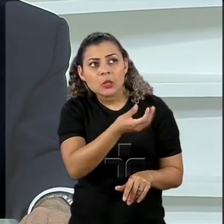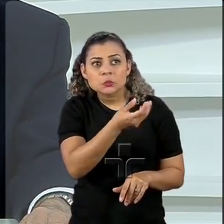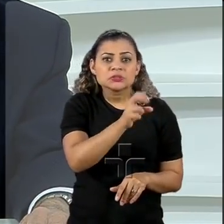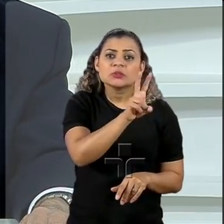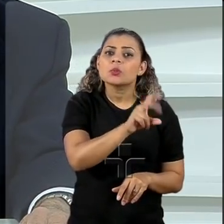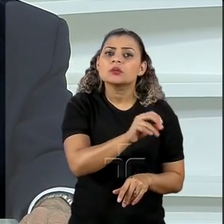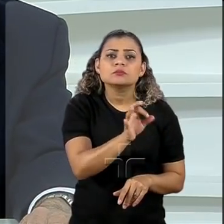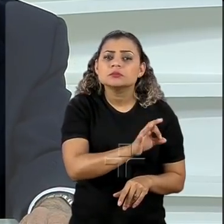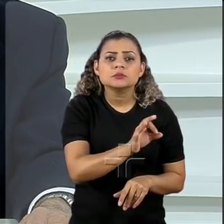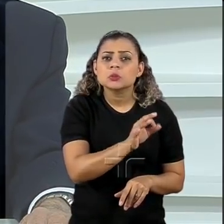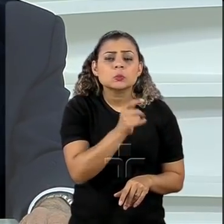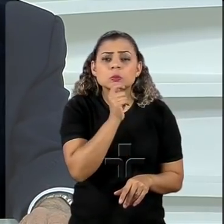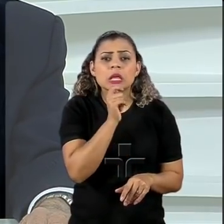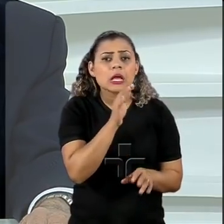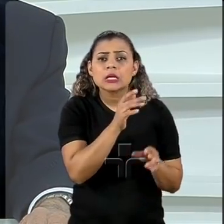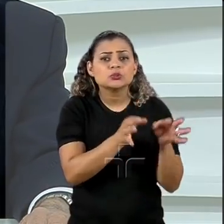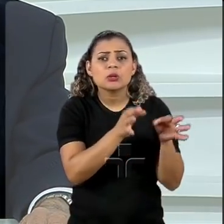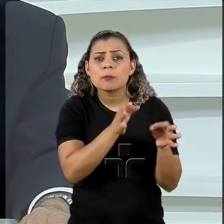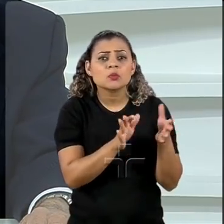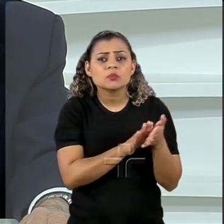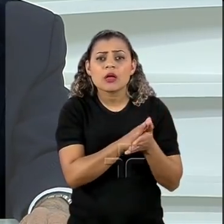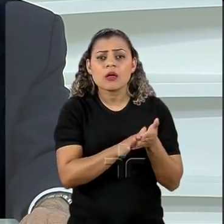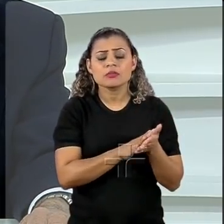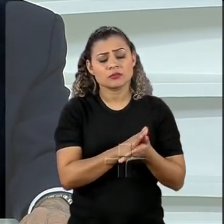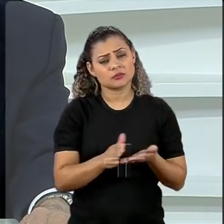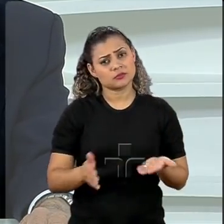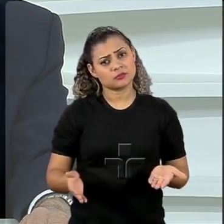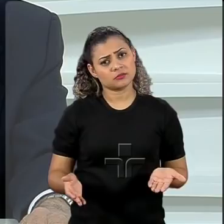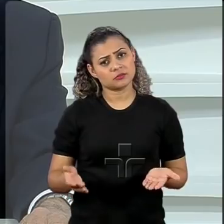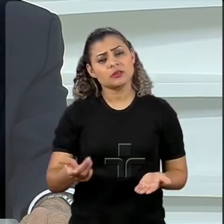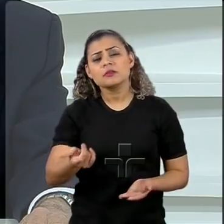Existe um princípio que é que